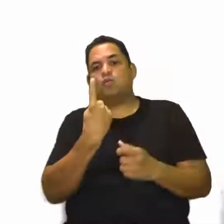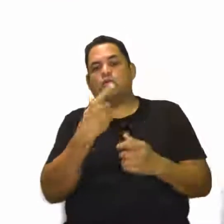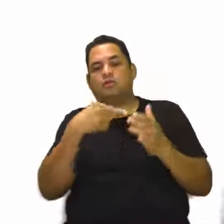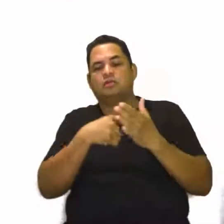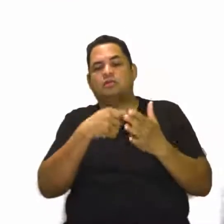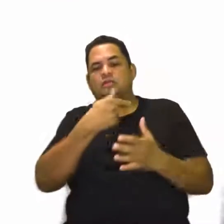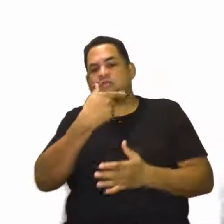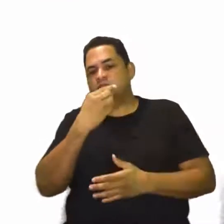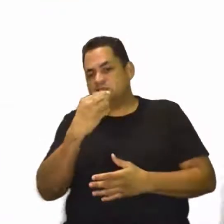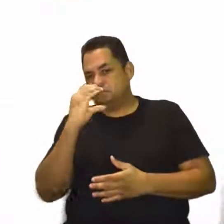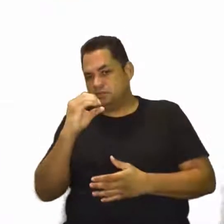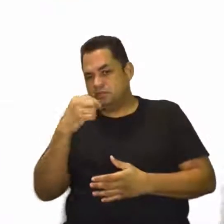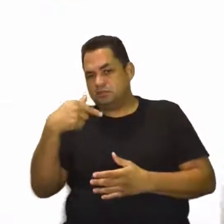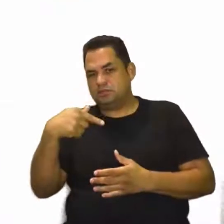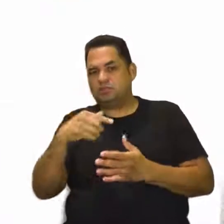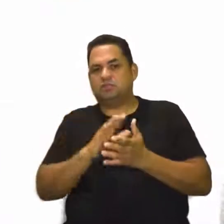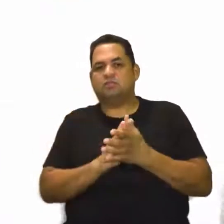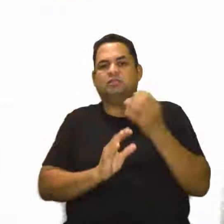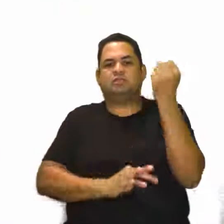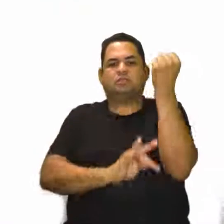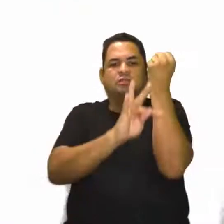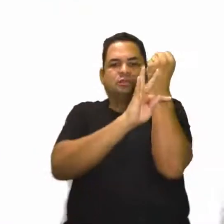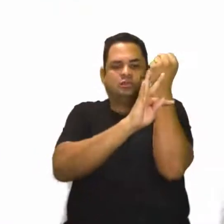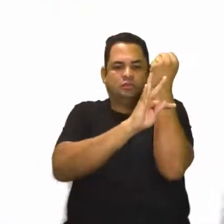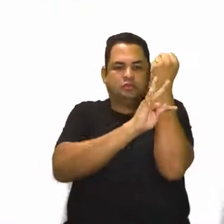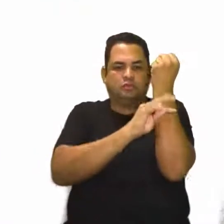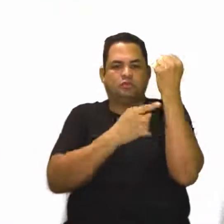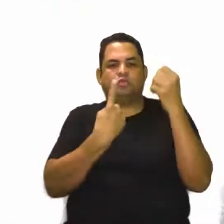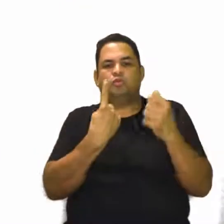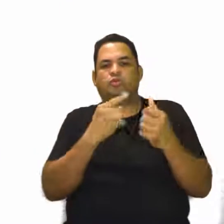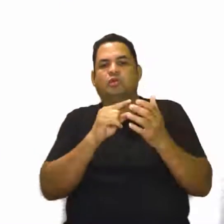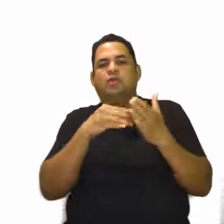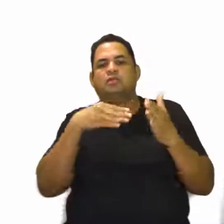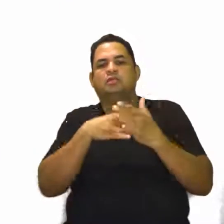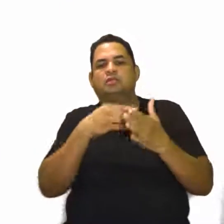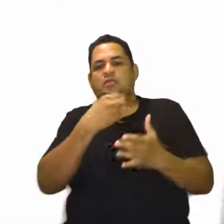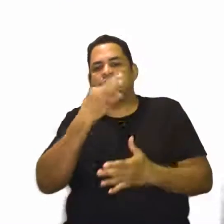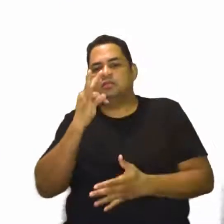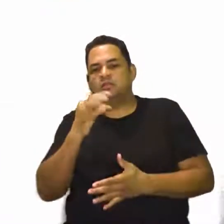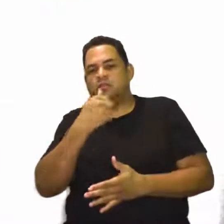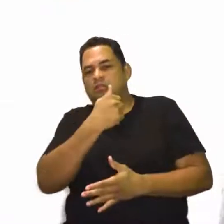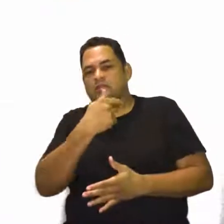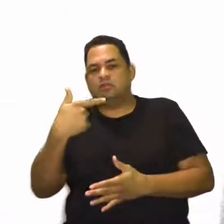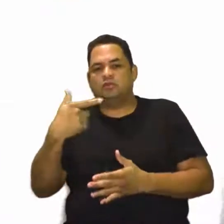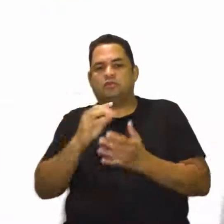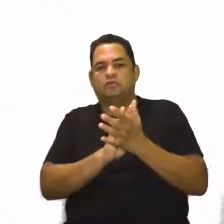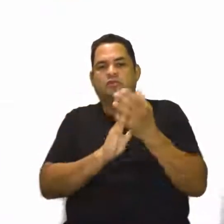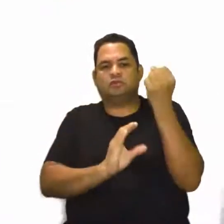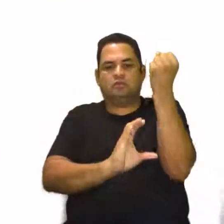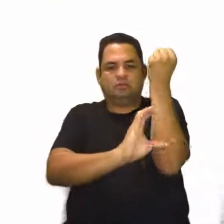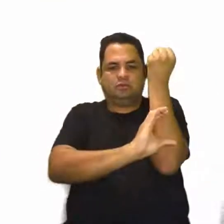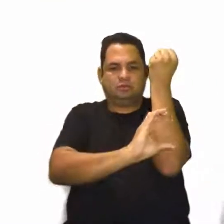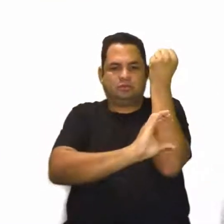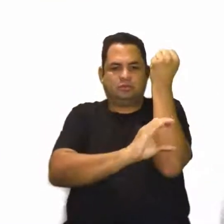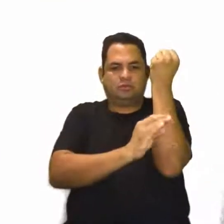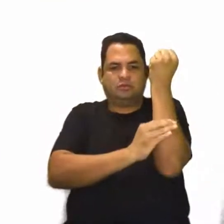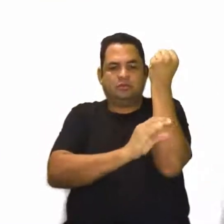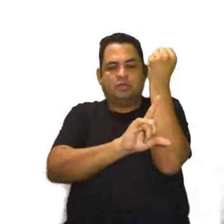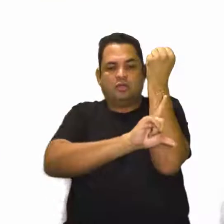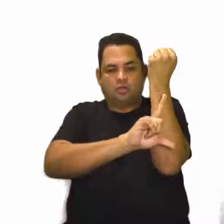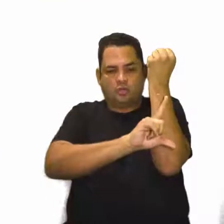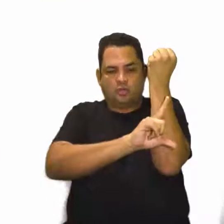C7, a torácica que está na região do tronco, T1 a T12, e a região ali da cintura que pega